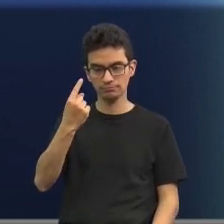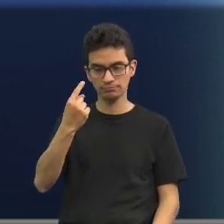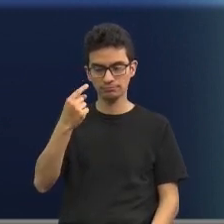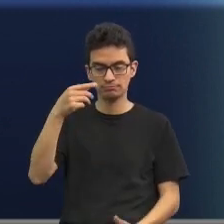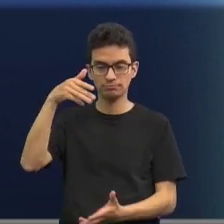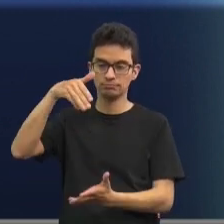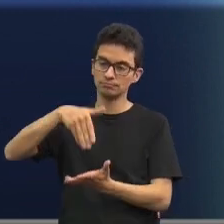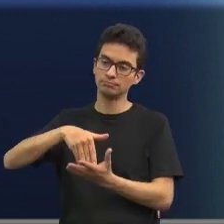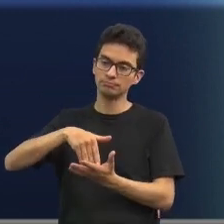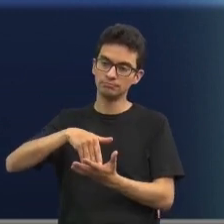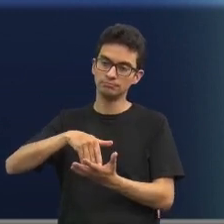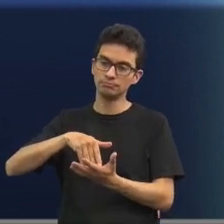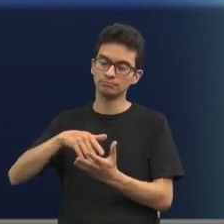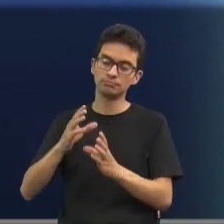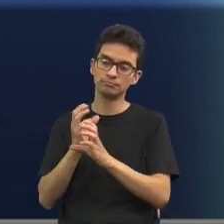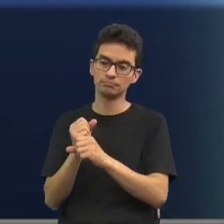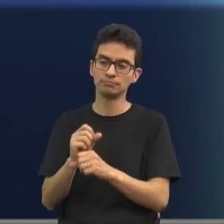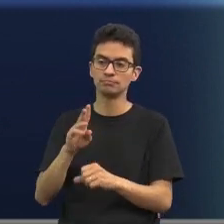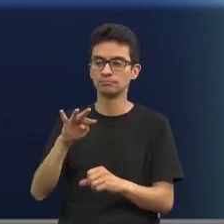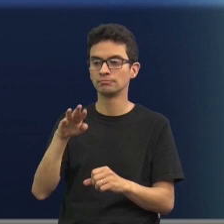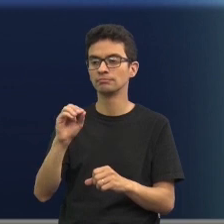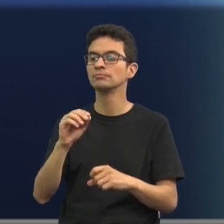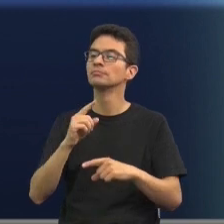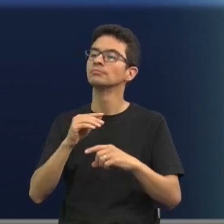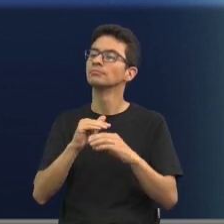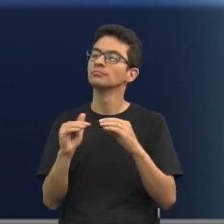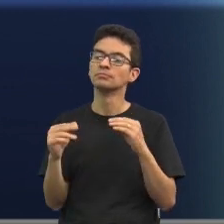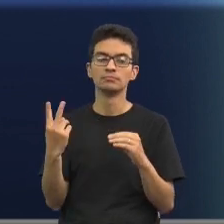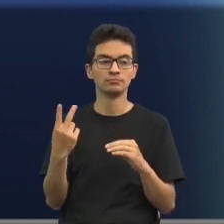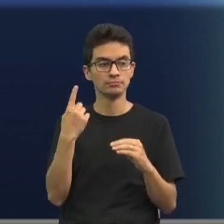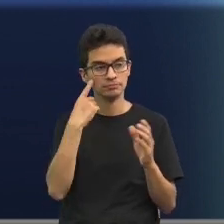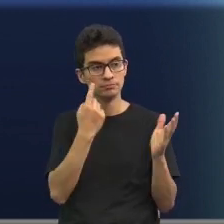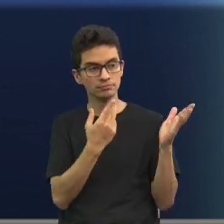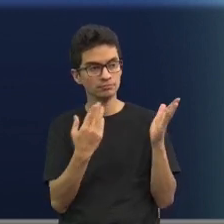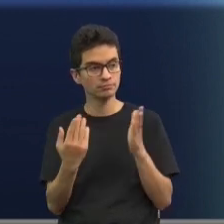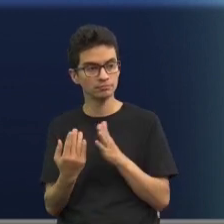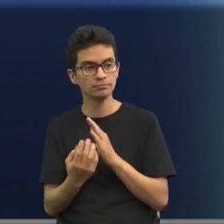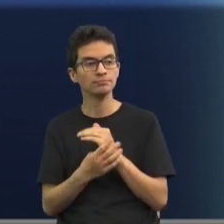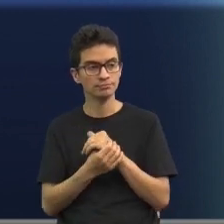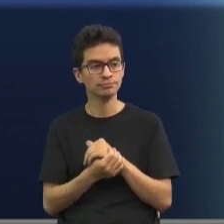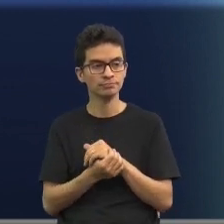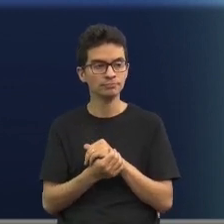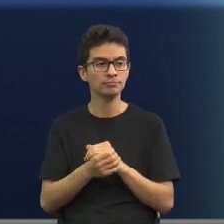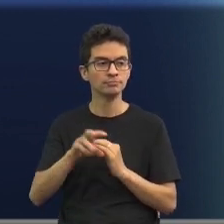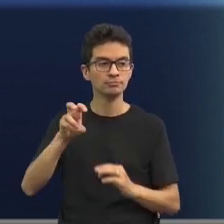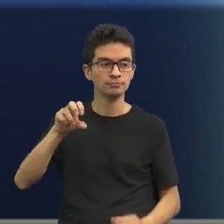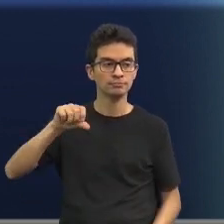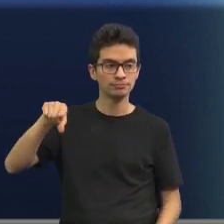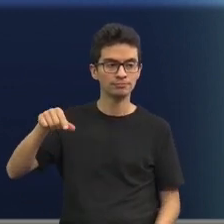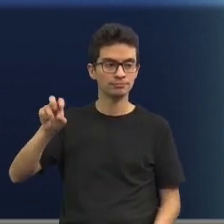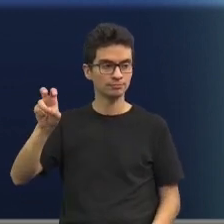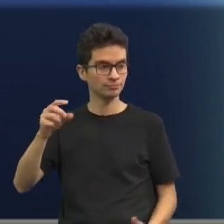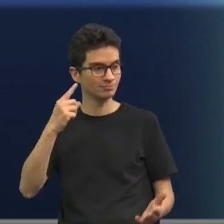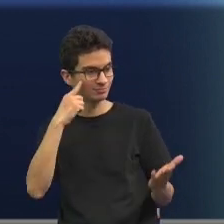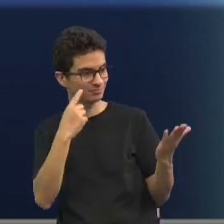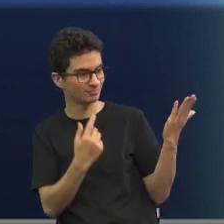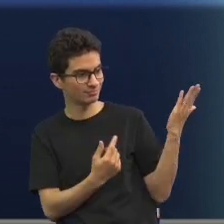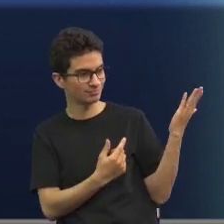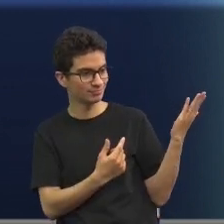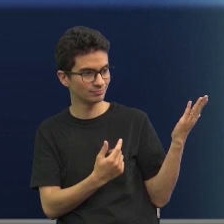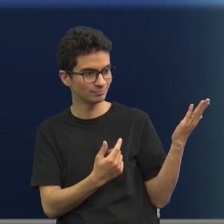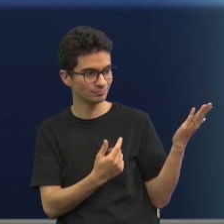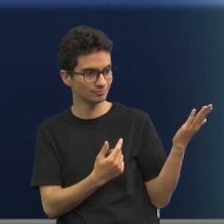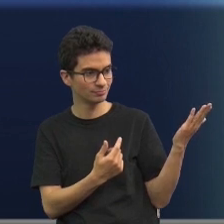termo vez a quantidade termos sobre 2/12 mais cinco vezes sete por dois da 59,5